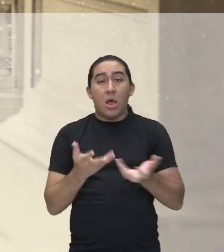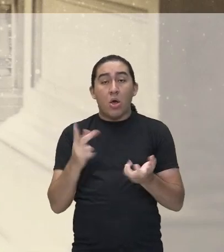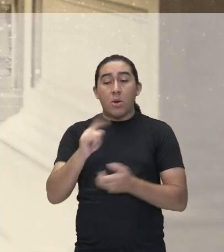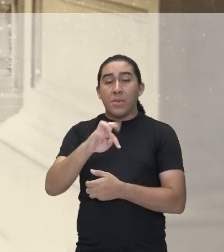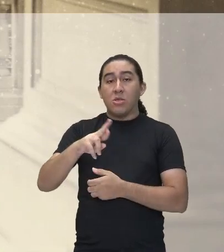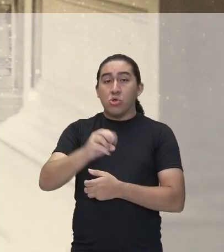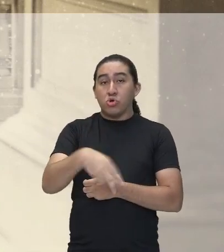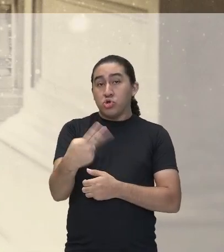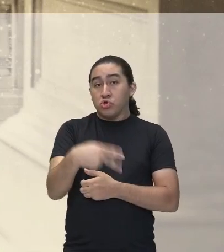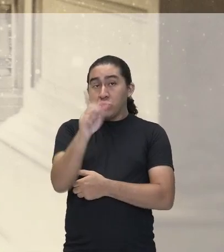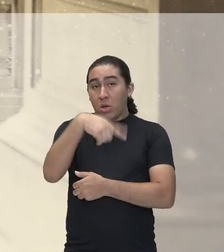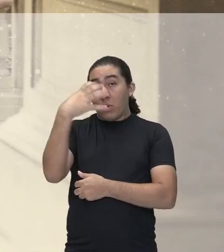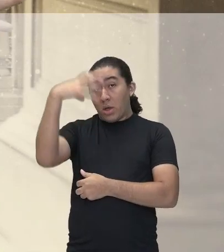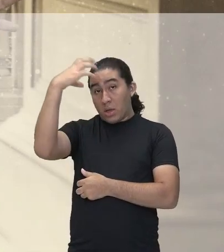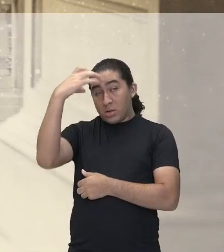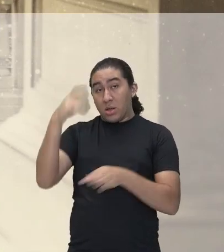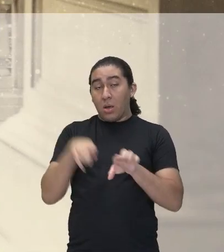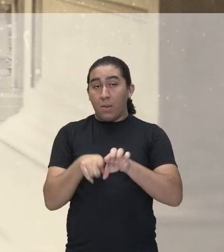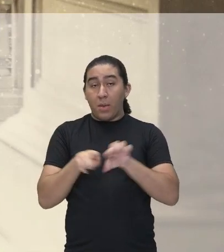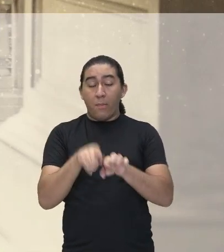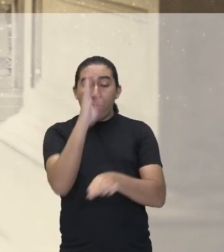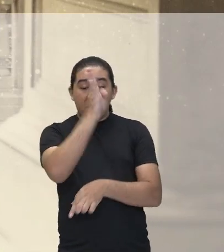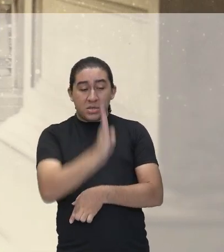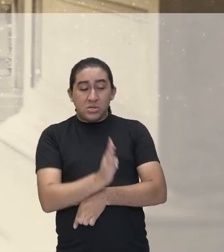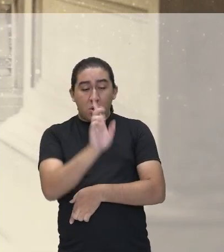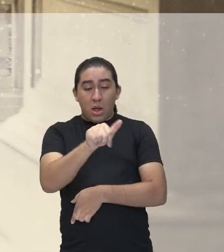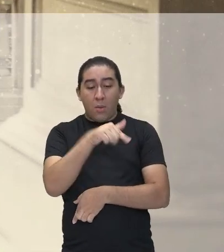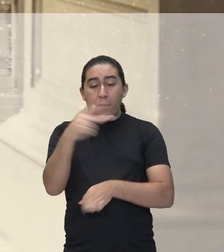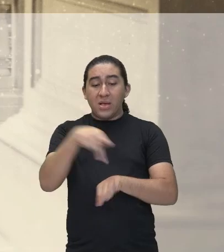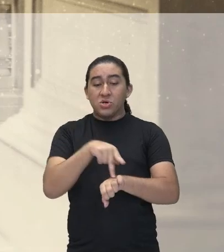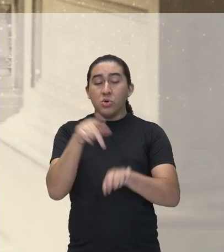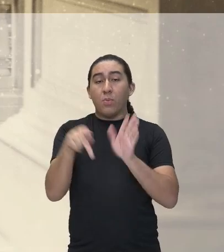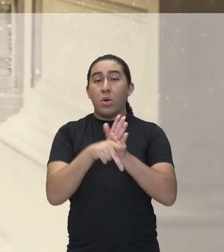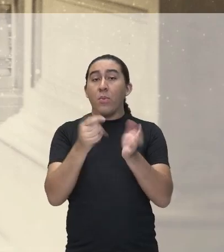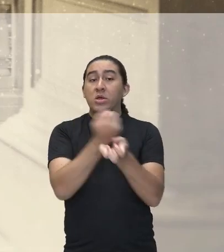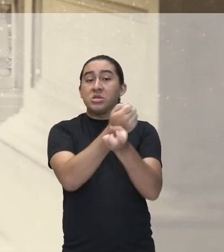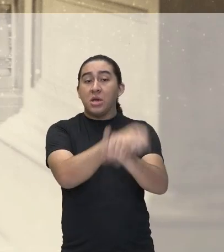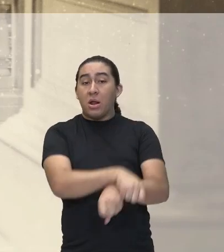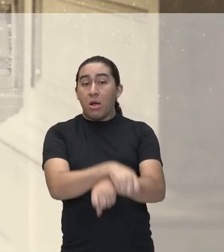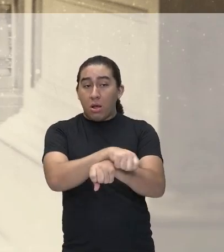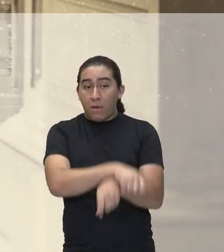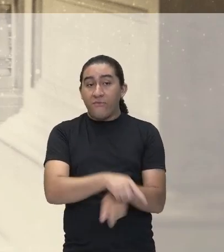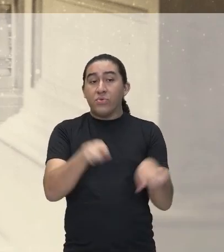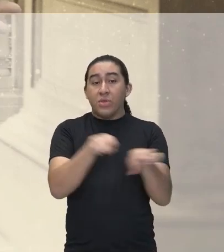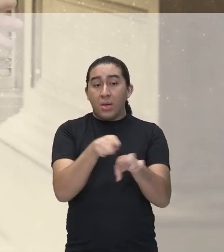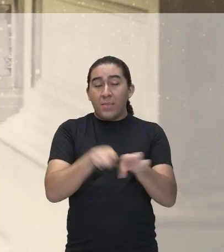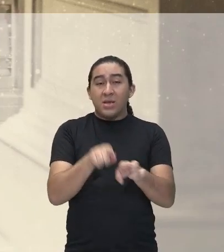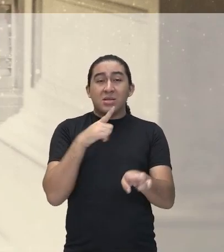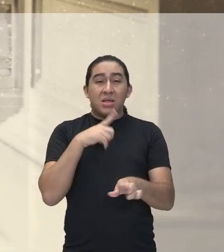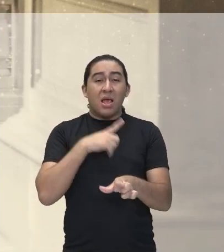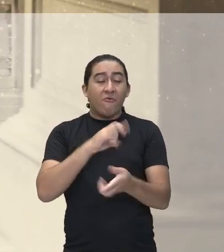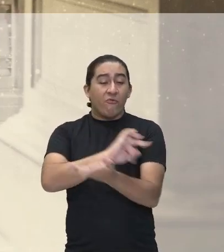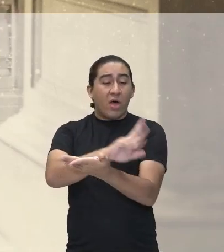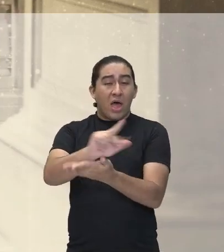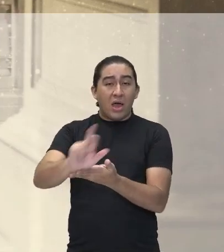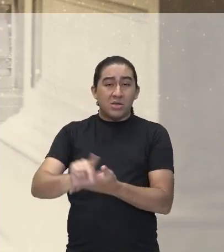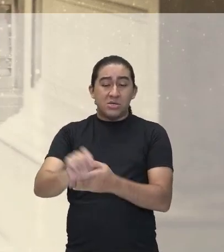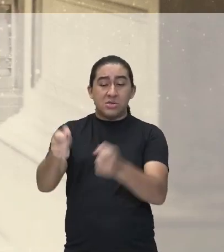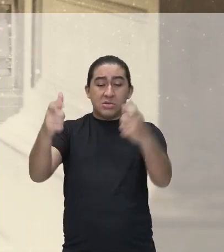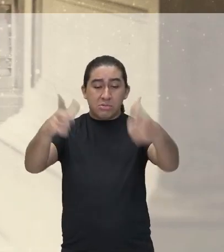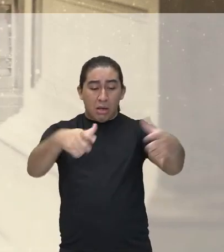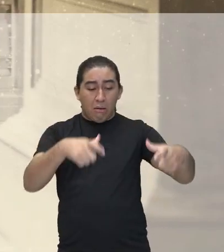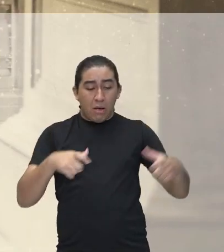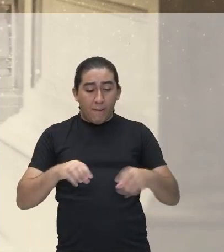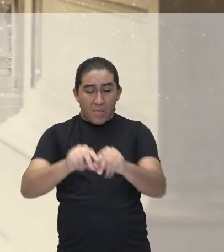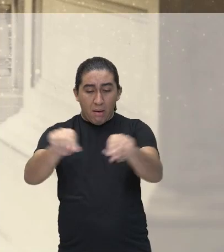II. O Brasil, então, ele é um Brasil de escravizados, de grande latifúndio, principalmente a economia